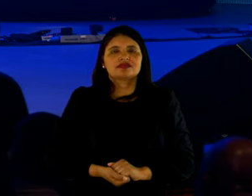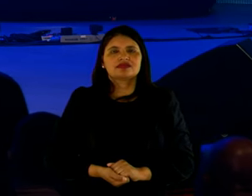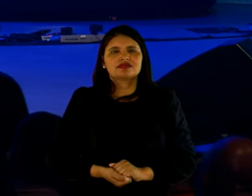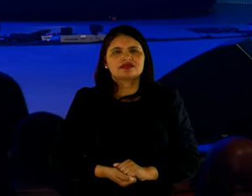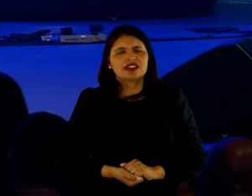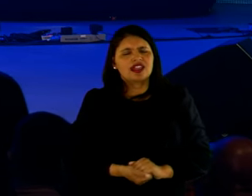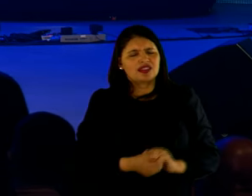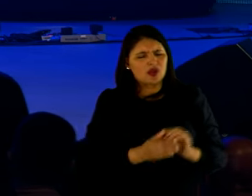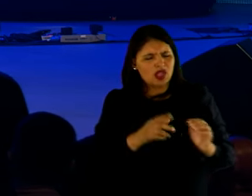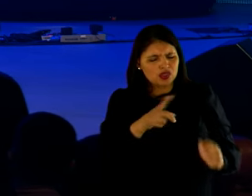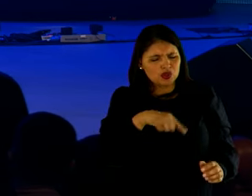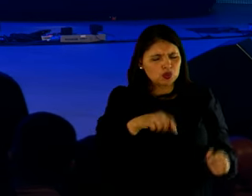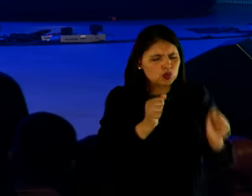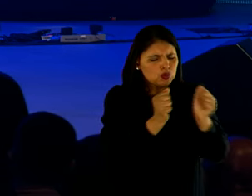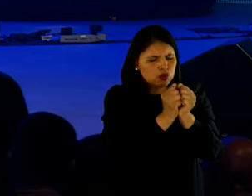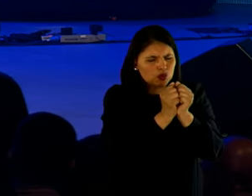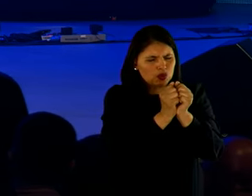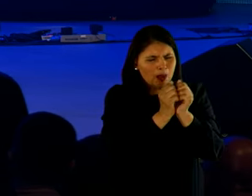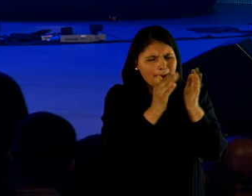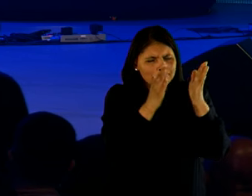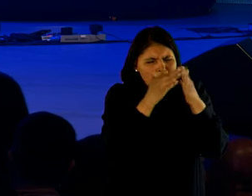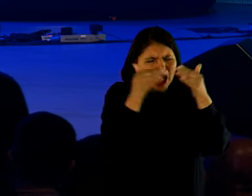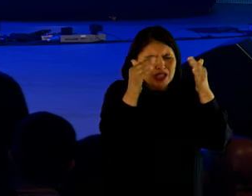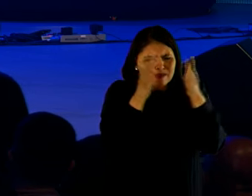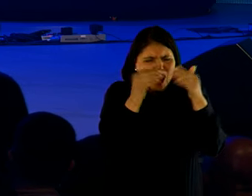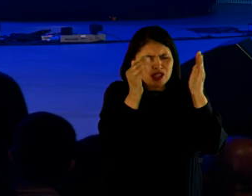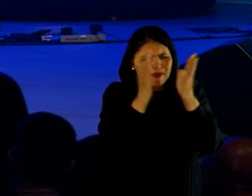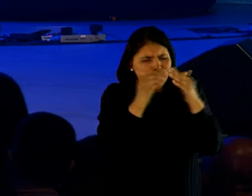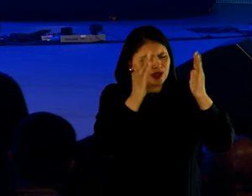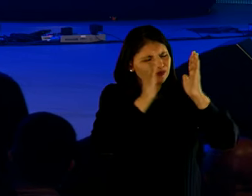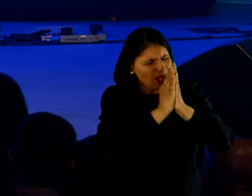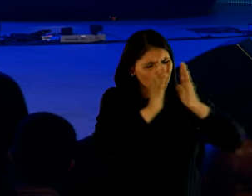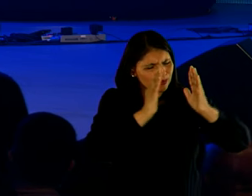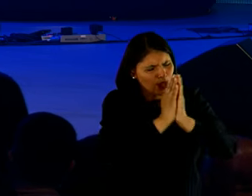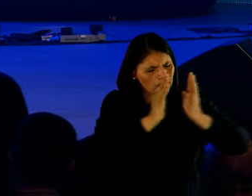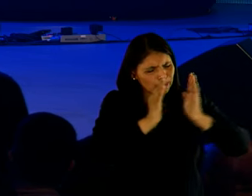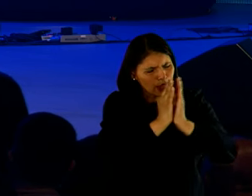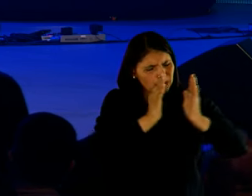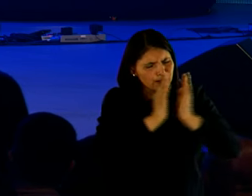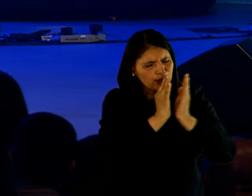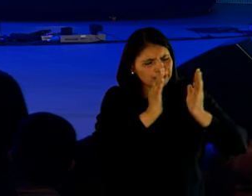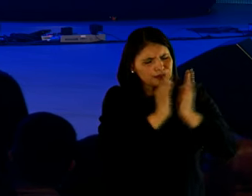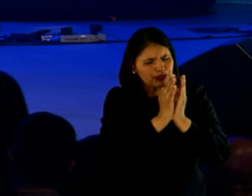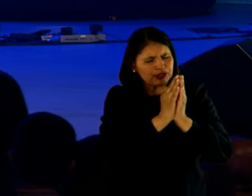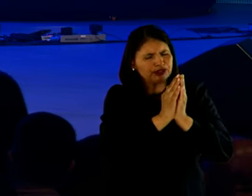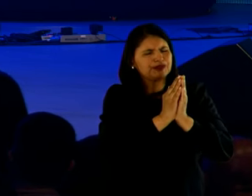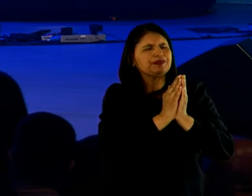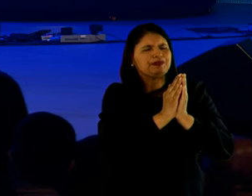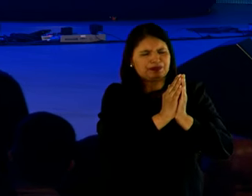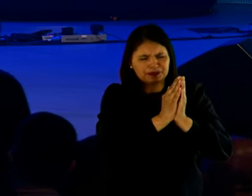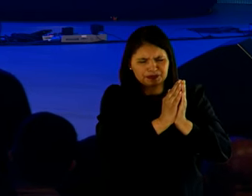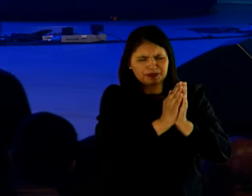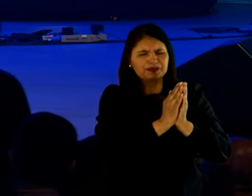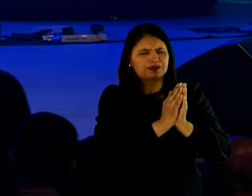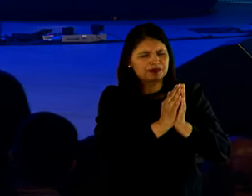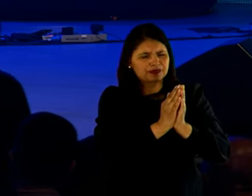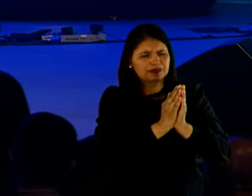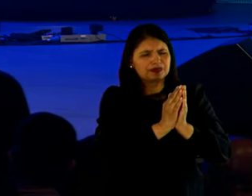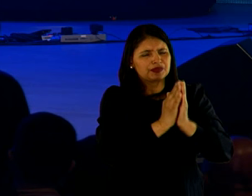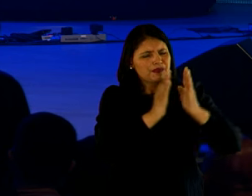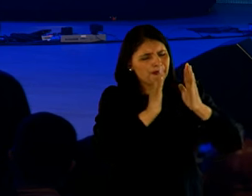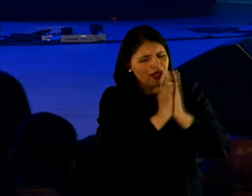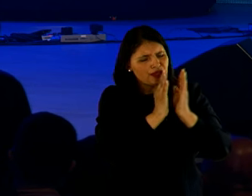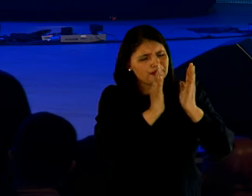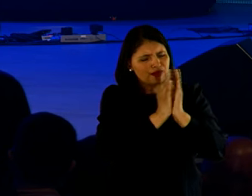Então clamaram ao Senhor e disseram: "Quem clamou? Quem clamou? Os homens daquele navio que ouviram da boca de Jonas,